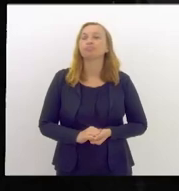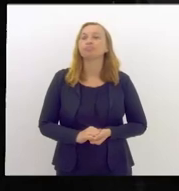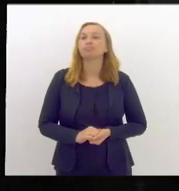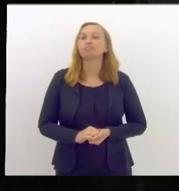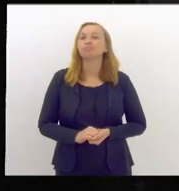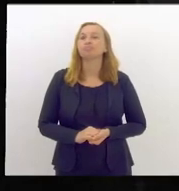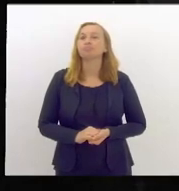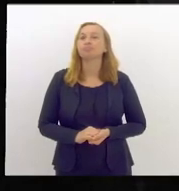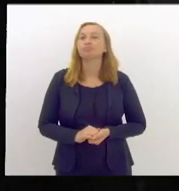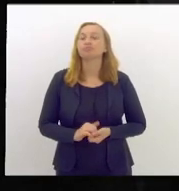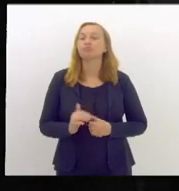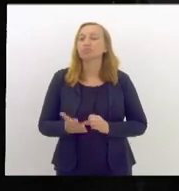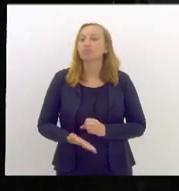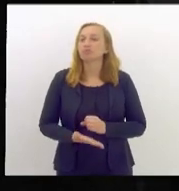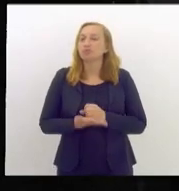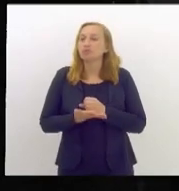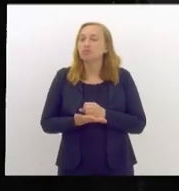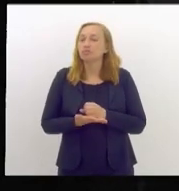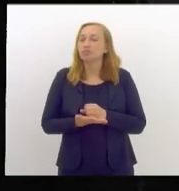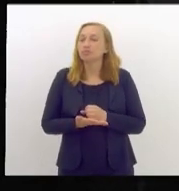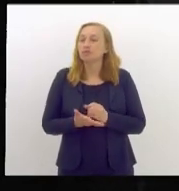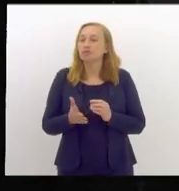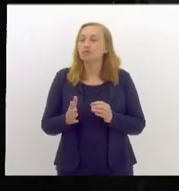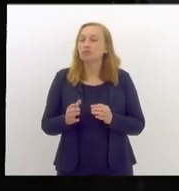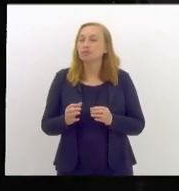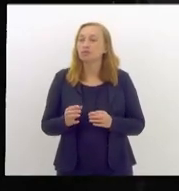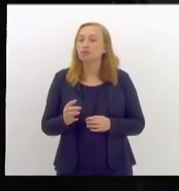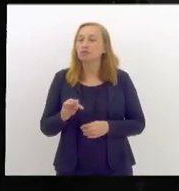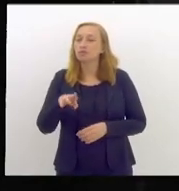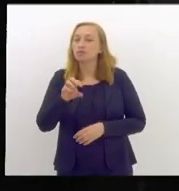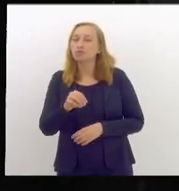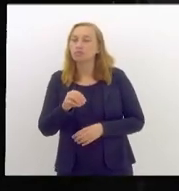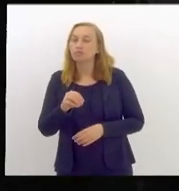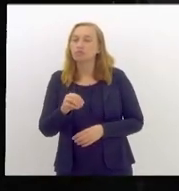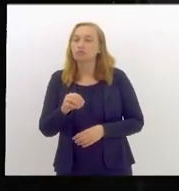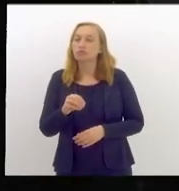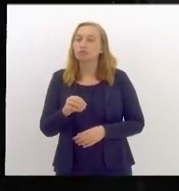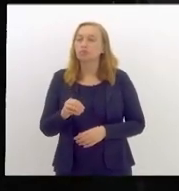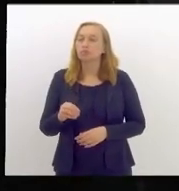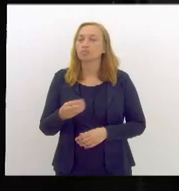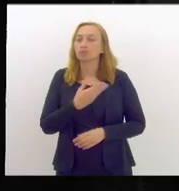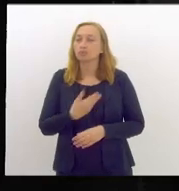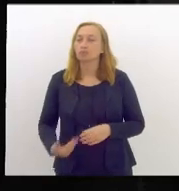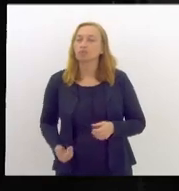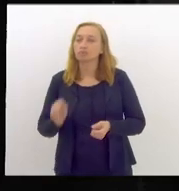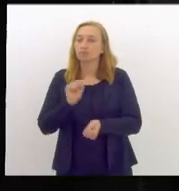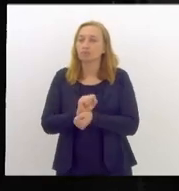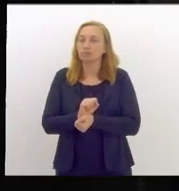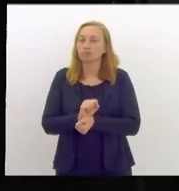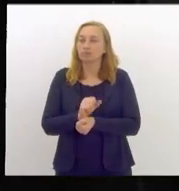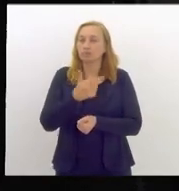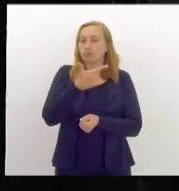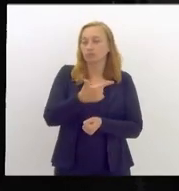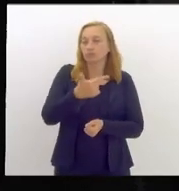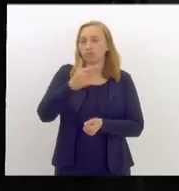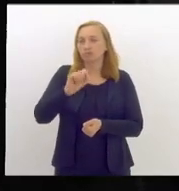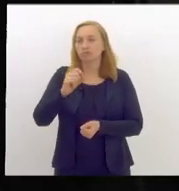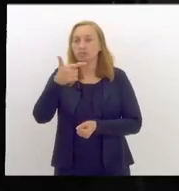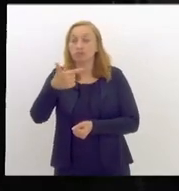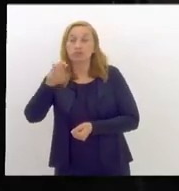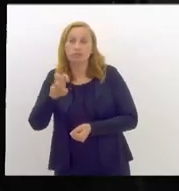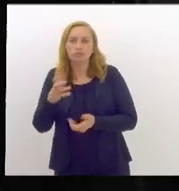que sustentou sucintamente que o subsídio do alto Escalão do governo encontram-se congelado desde 2015 ou seja mas sustentação